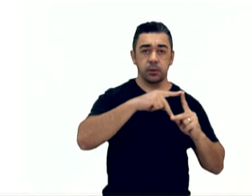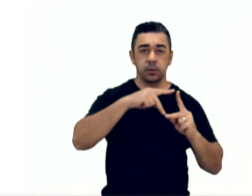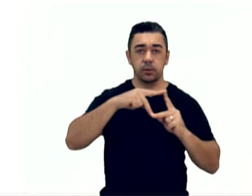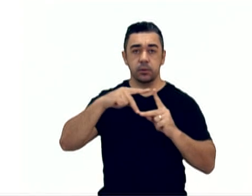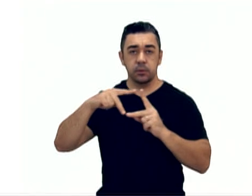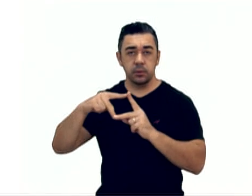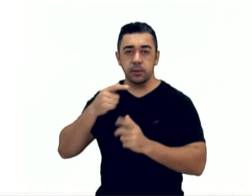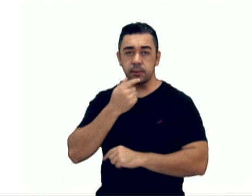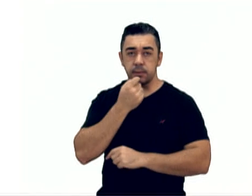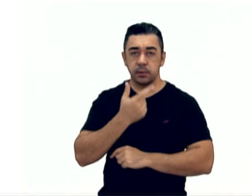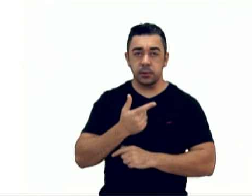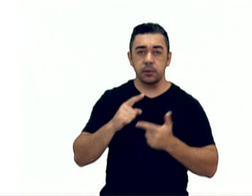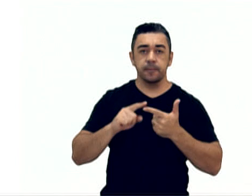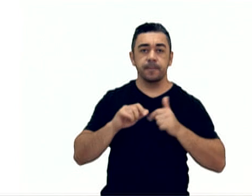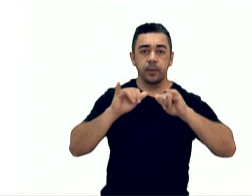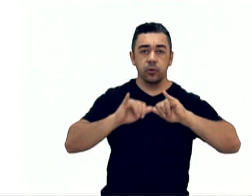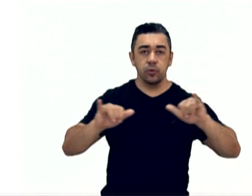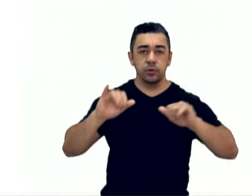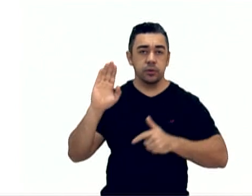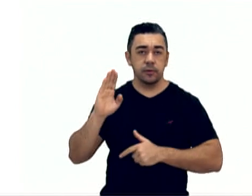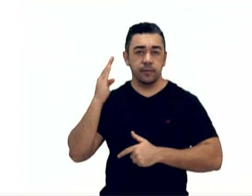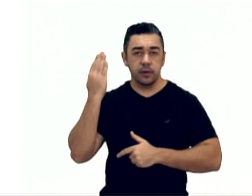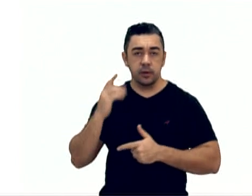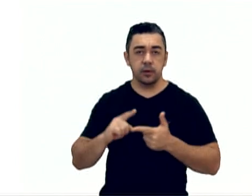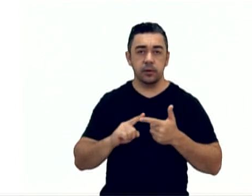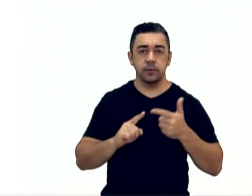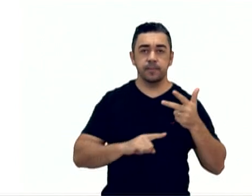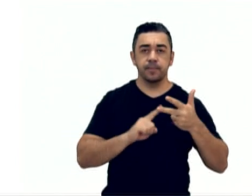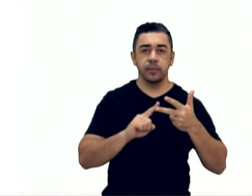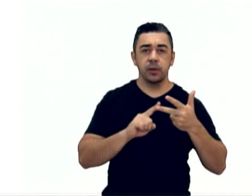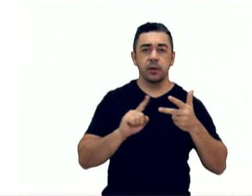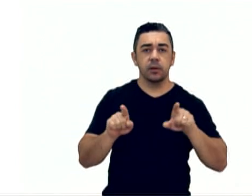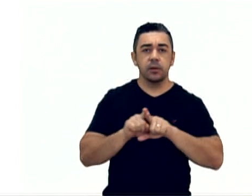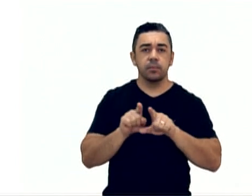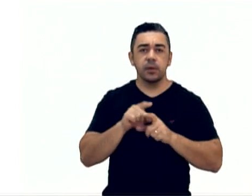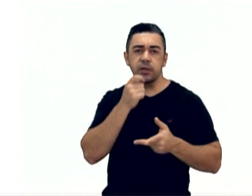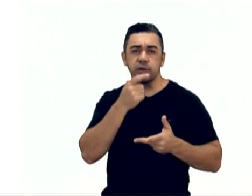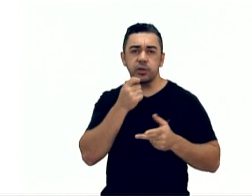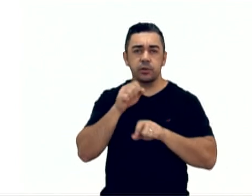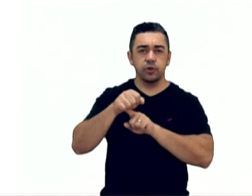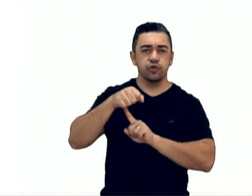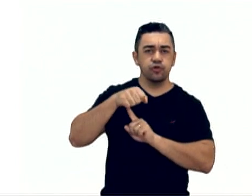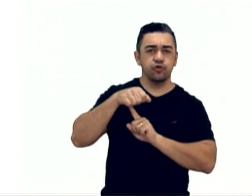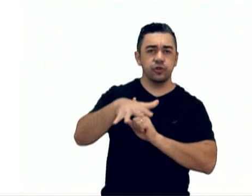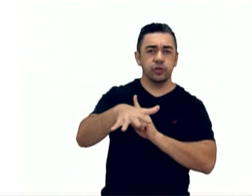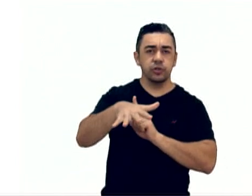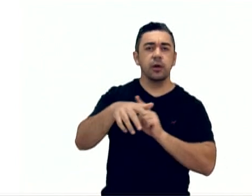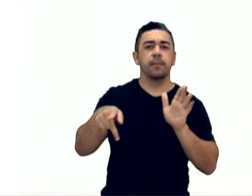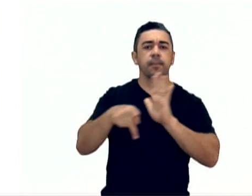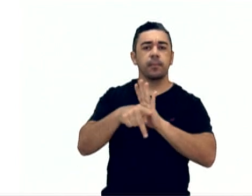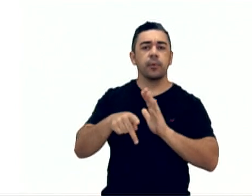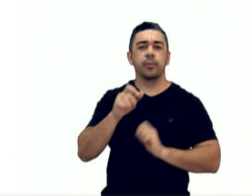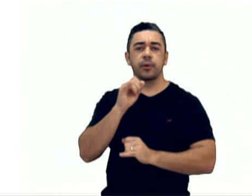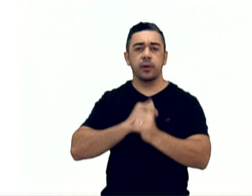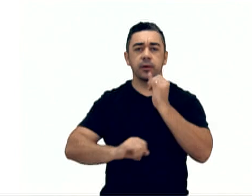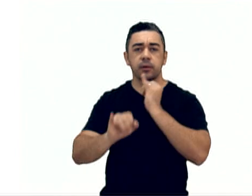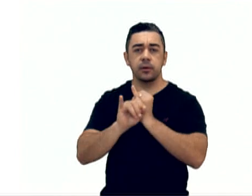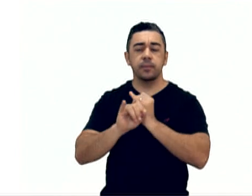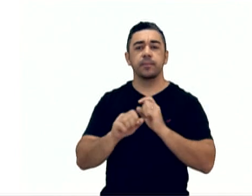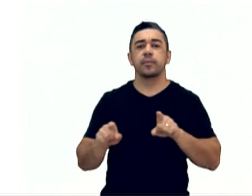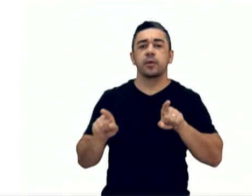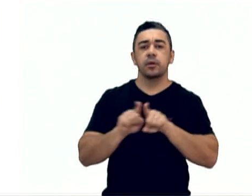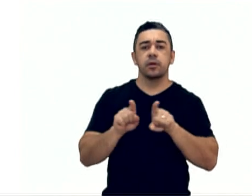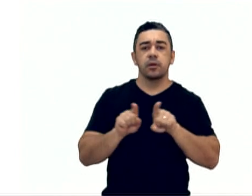fake news, internet slangs, que são aquelas gírias usadas na internet, modal verbs e mind